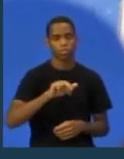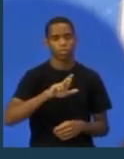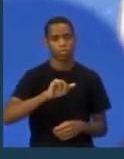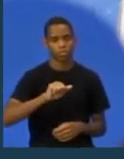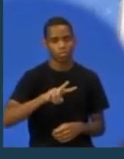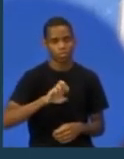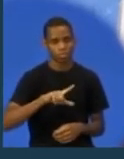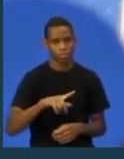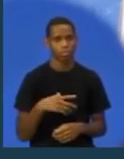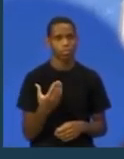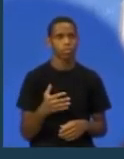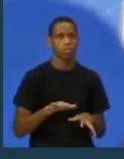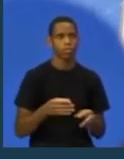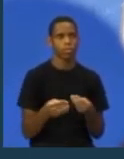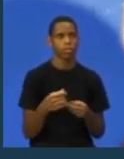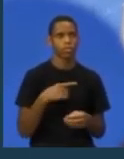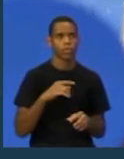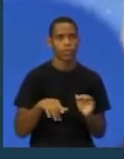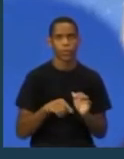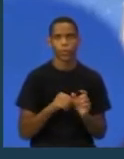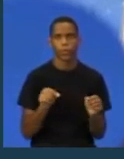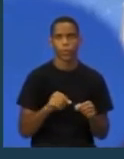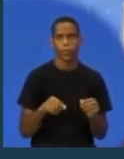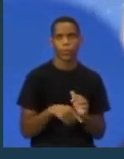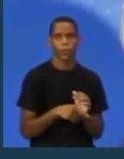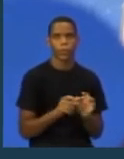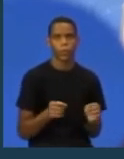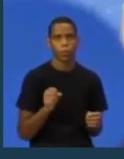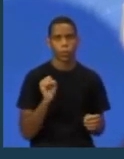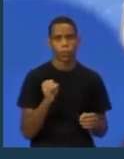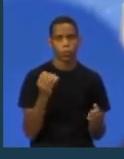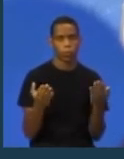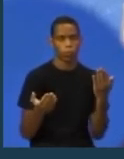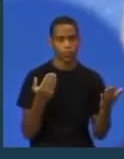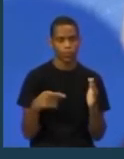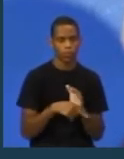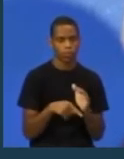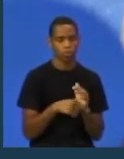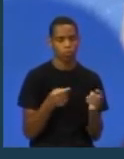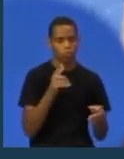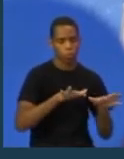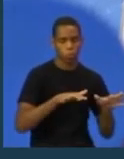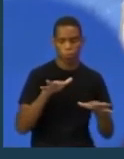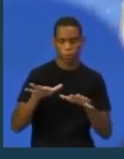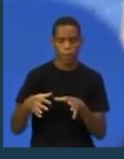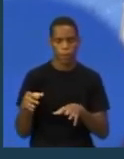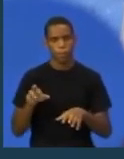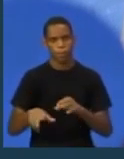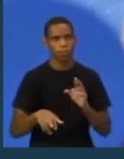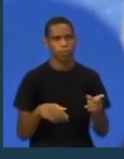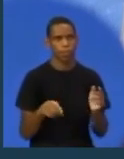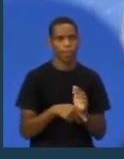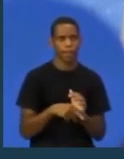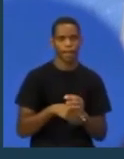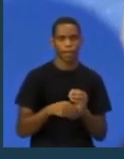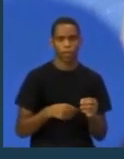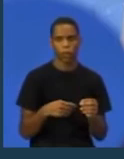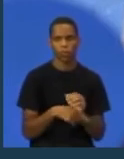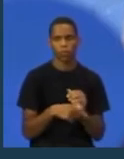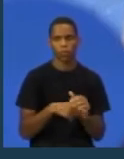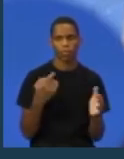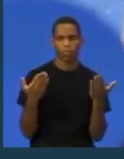o coeficiente de variação, ele serve muito mais quando você quer comparar dois grupos de variáveis que, a princípio, não